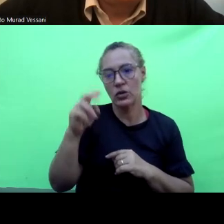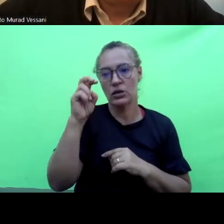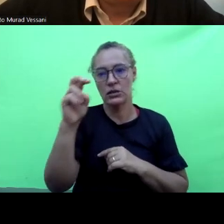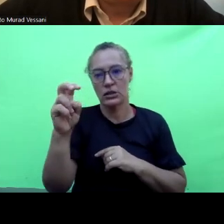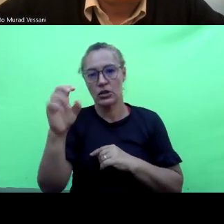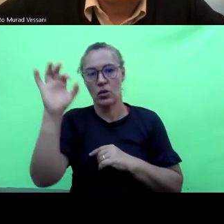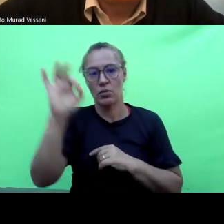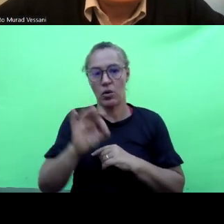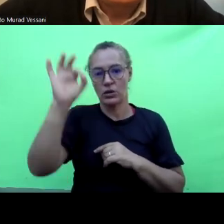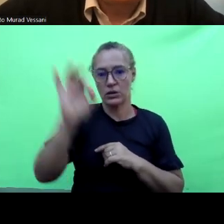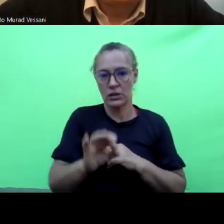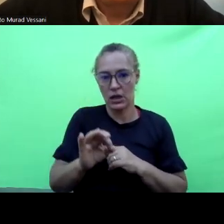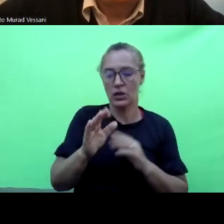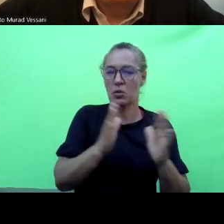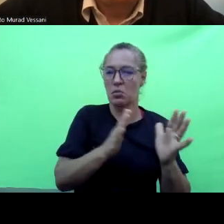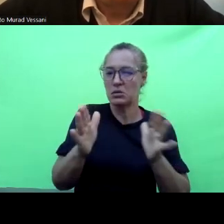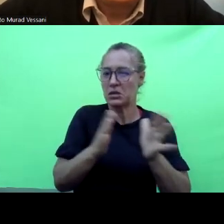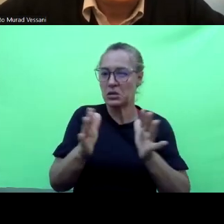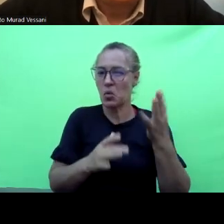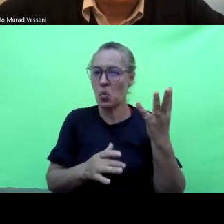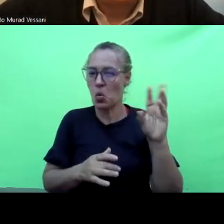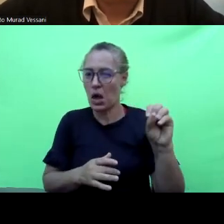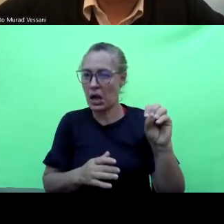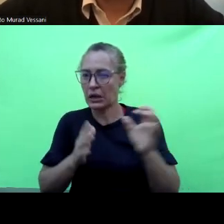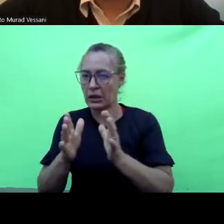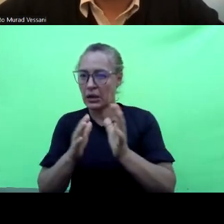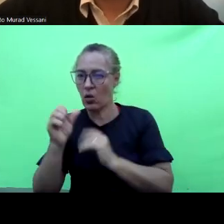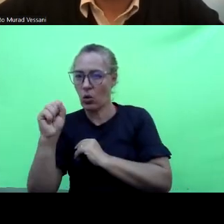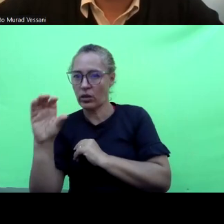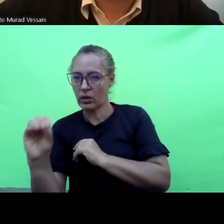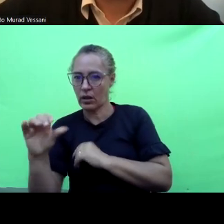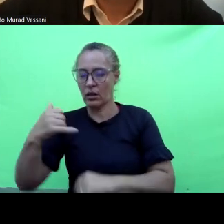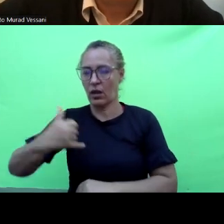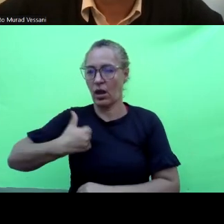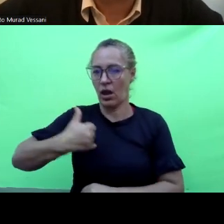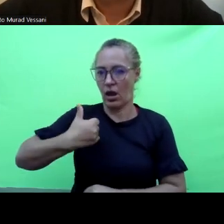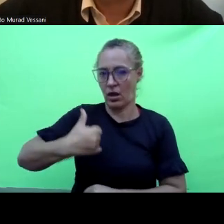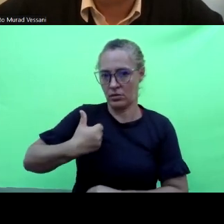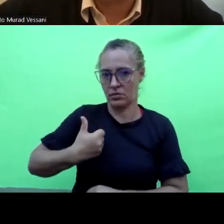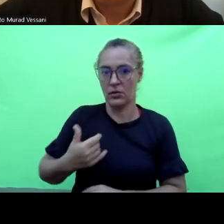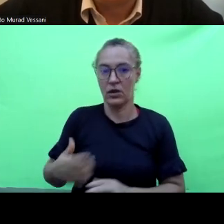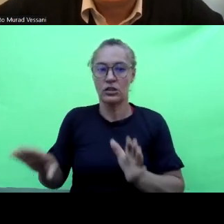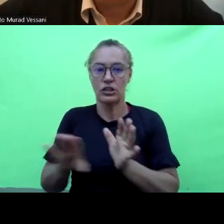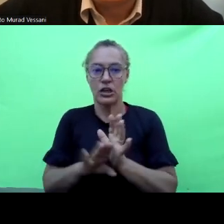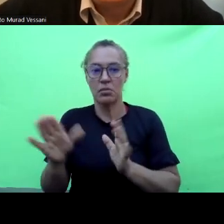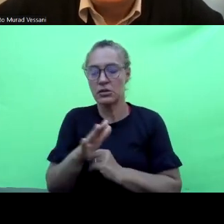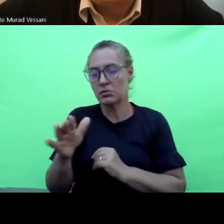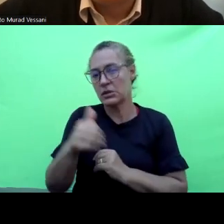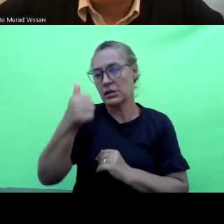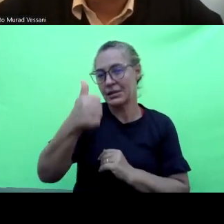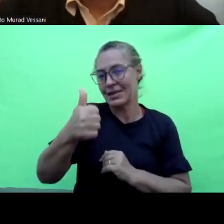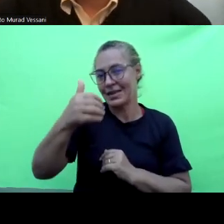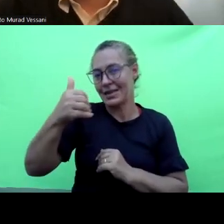tem que considerar que, em números, né, a gente está chegando aí em mais de 110 milhões